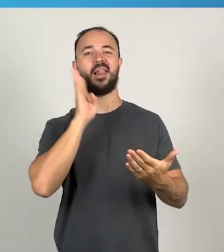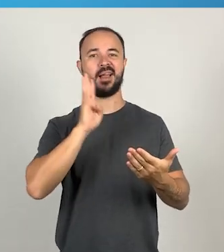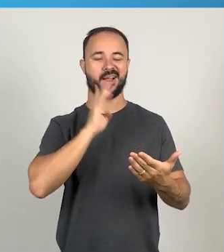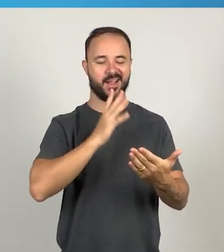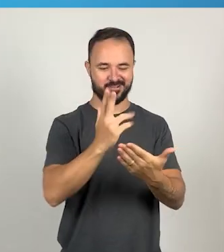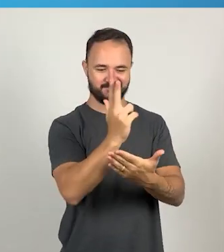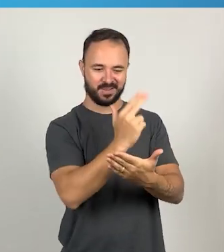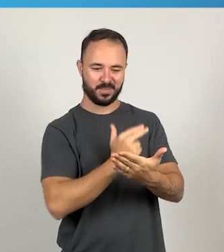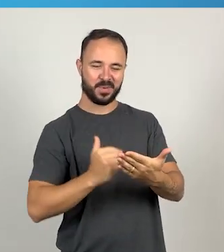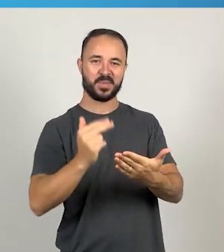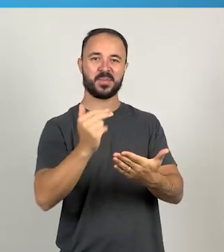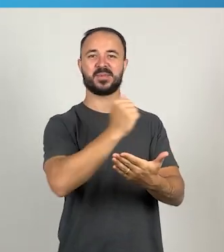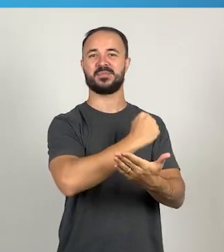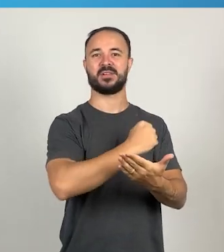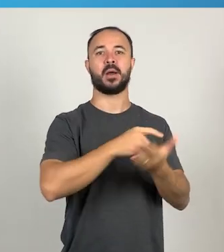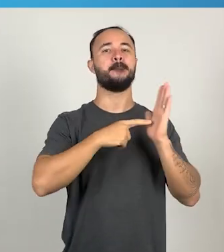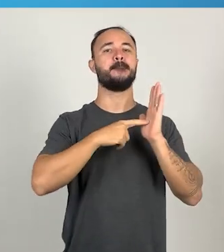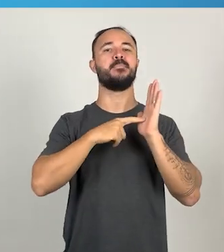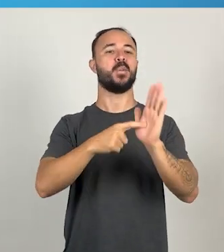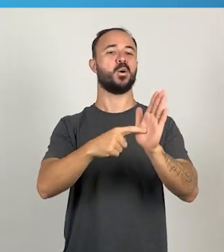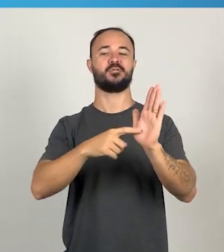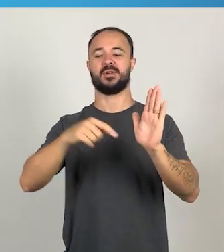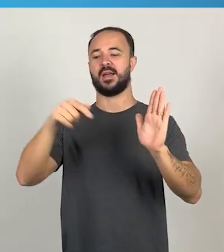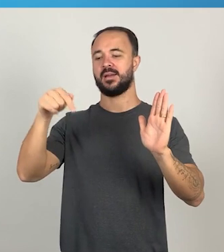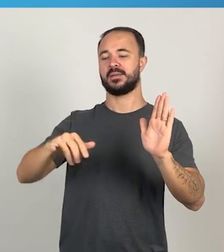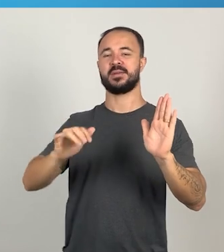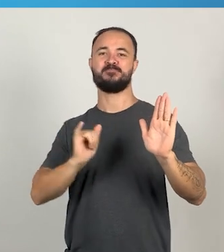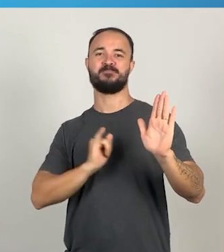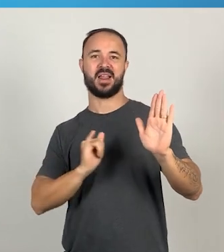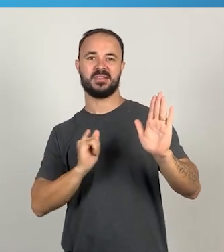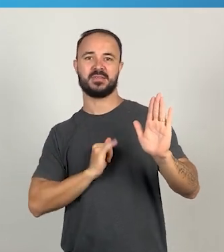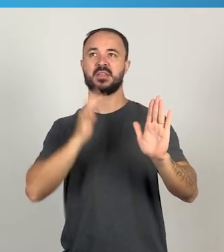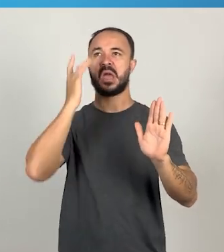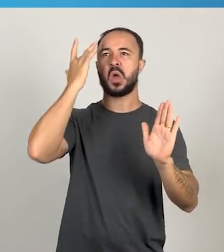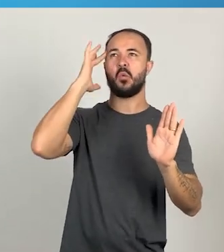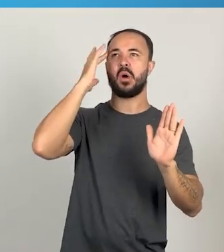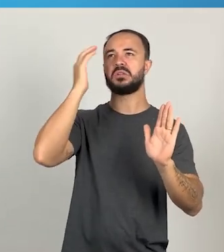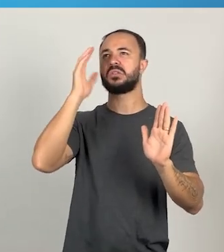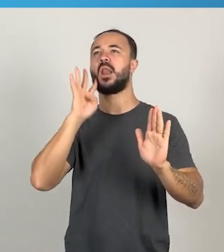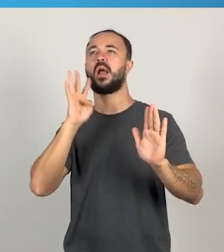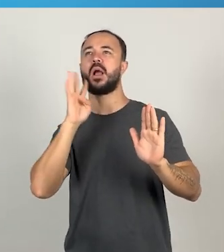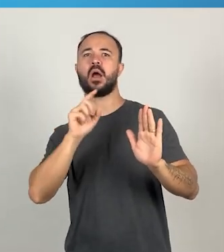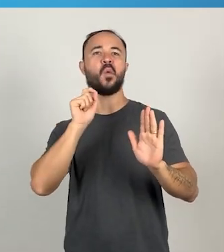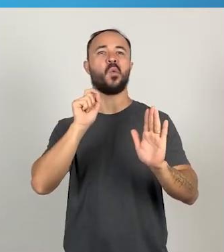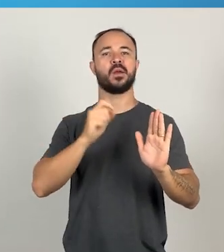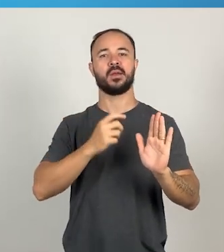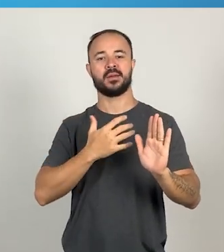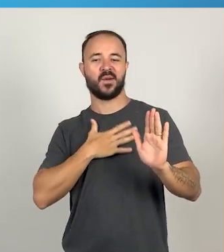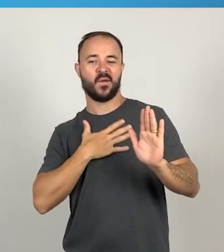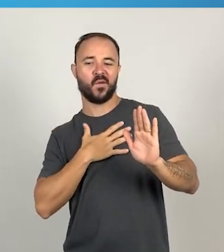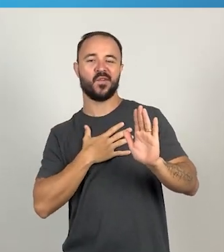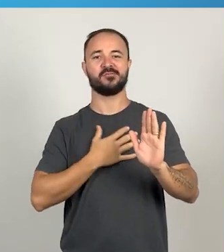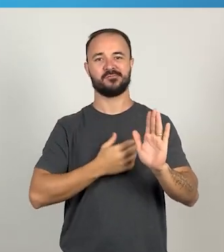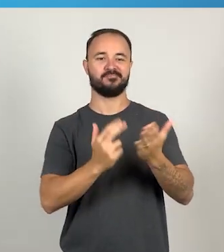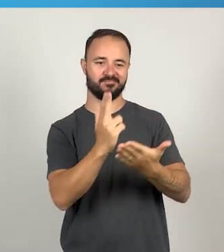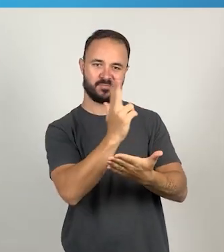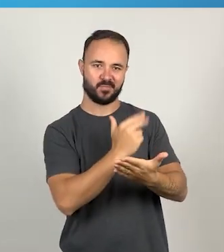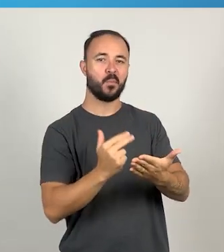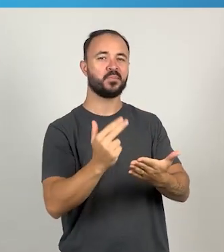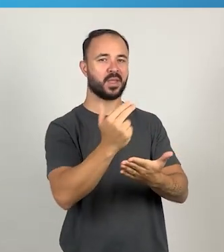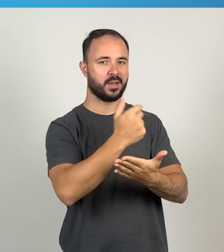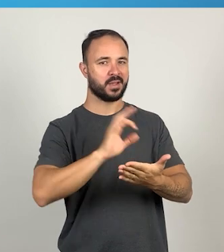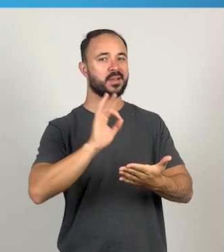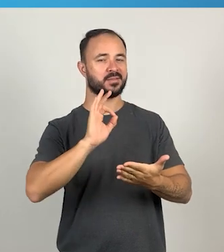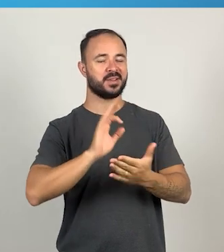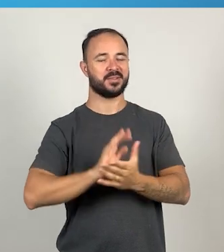né? Mostrando como você vê Imperatriz, o que você mais acha bacana aqui. E faz uma homenagem para a nossa cidade.